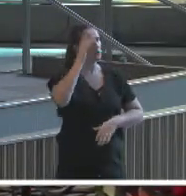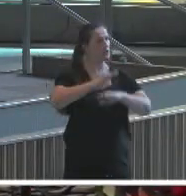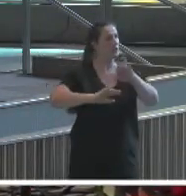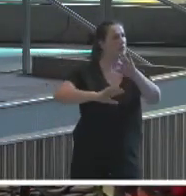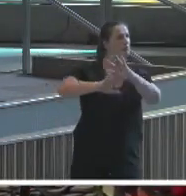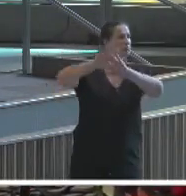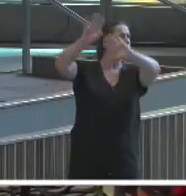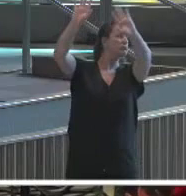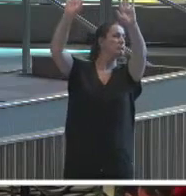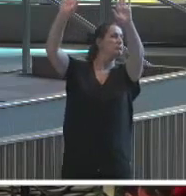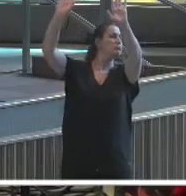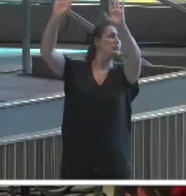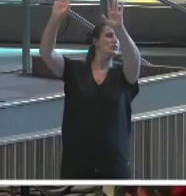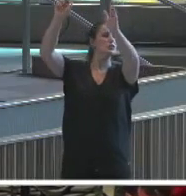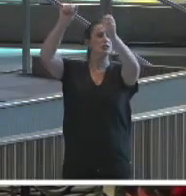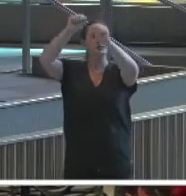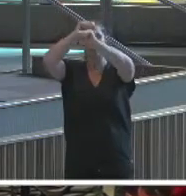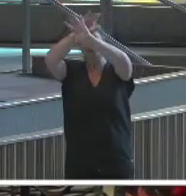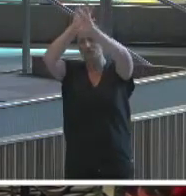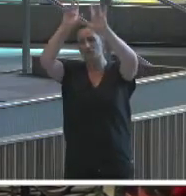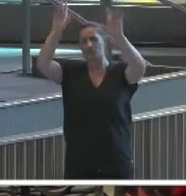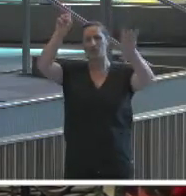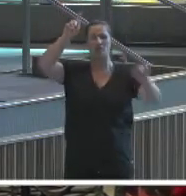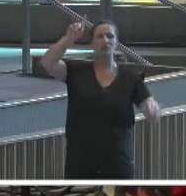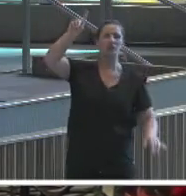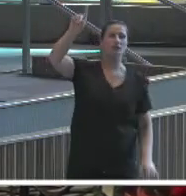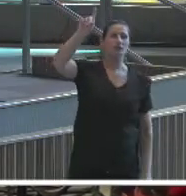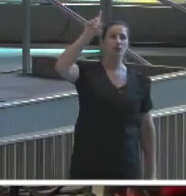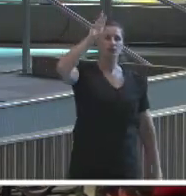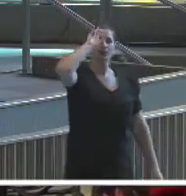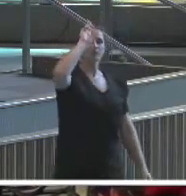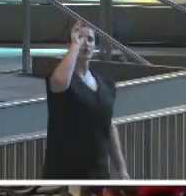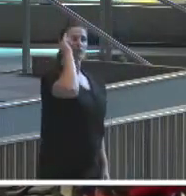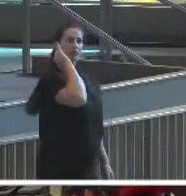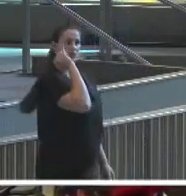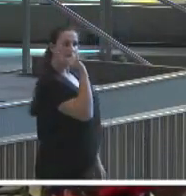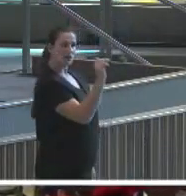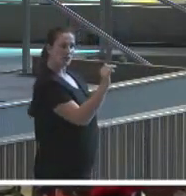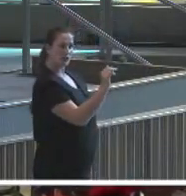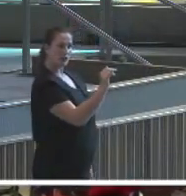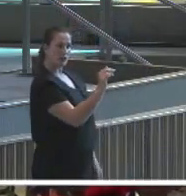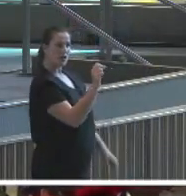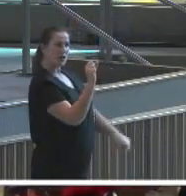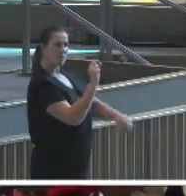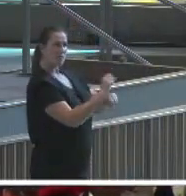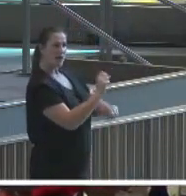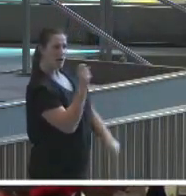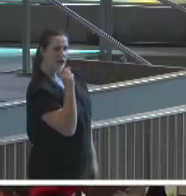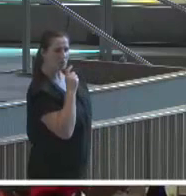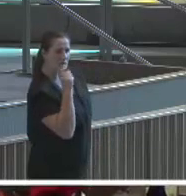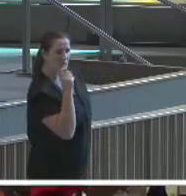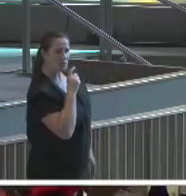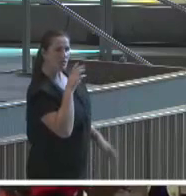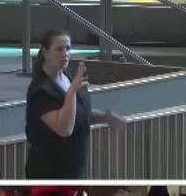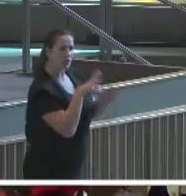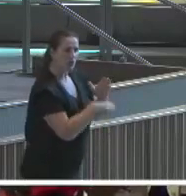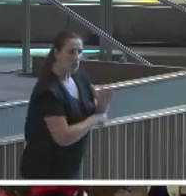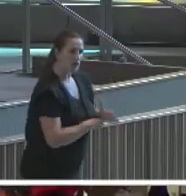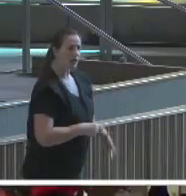céu, glorificando a Deus, e o Senhor está dizendo assim: rapaz, larga a mão de ser ladrão, larga a mão